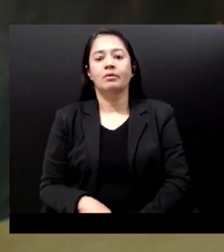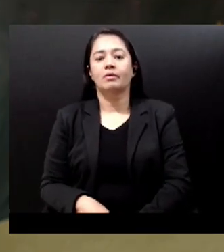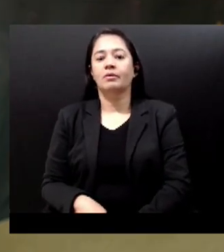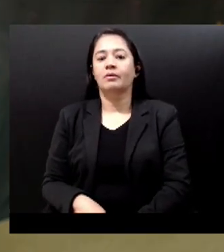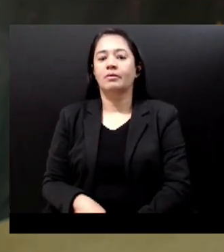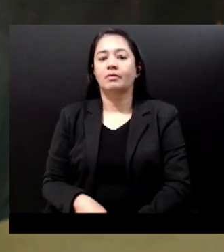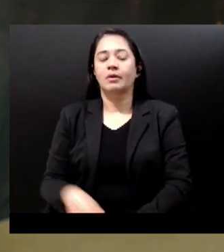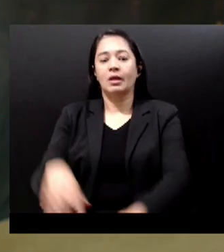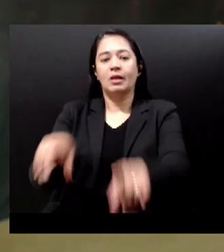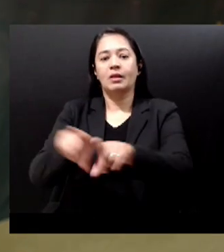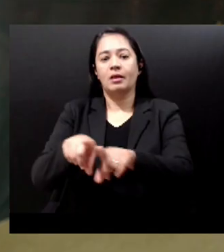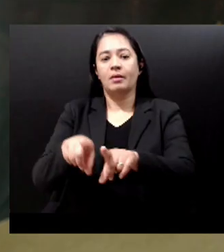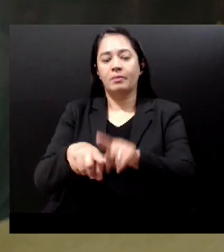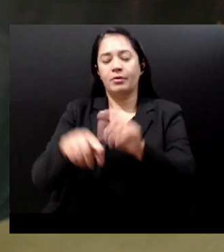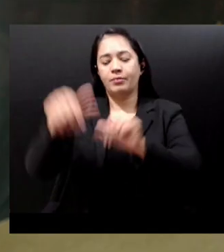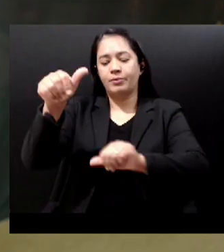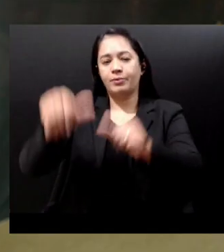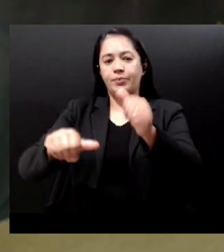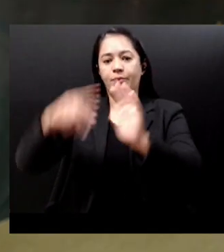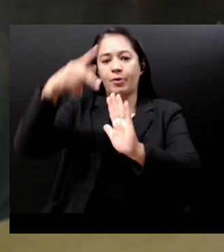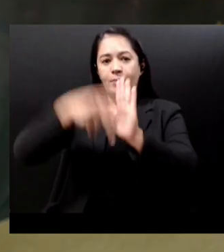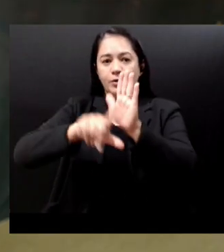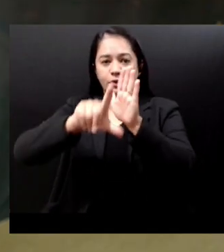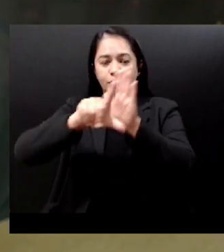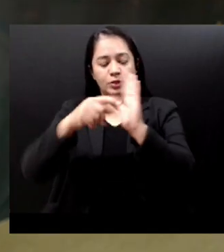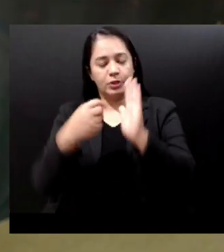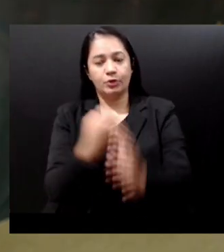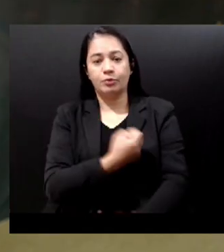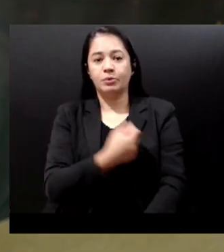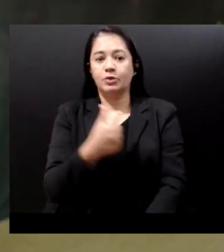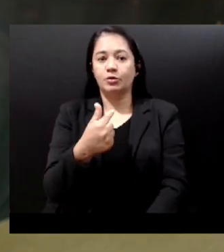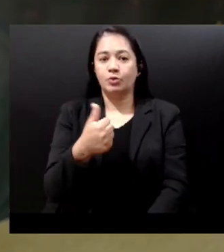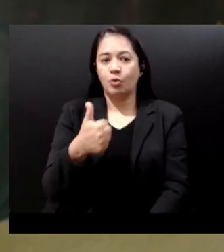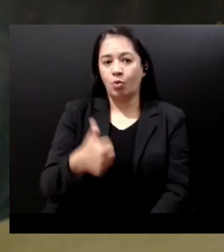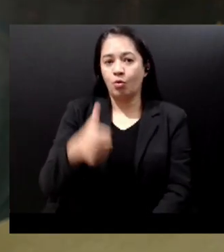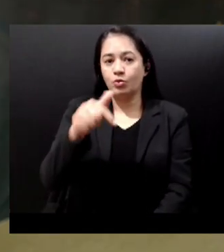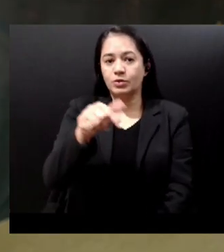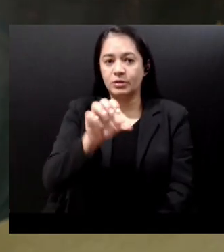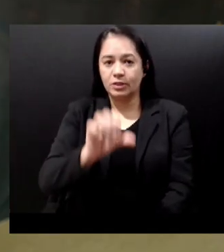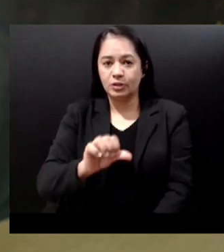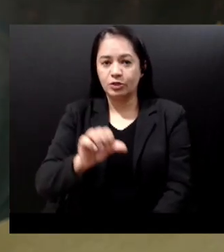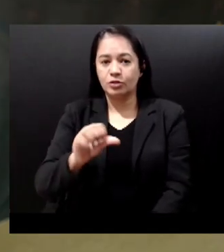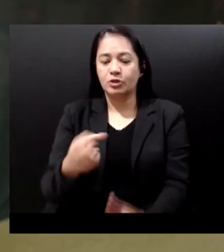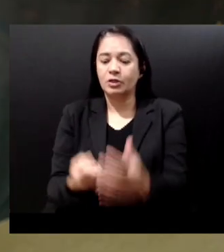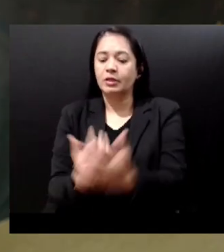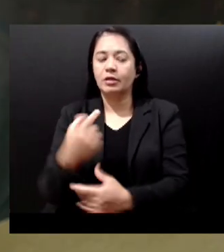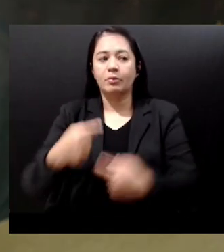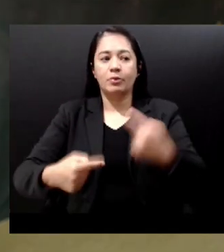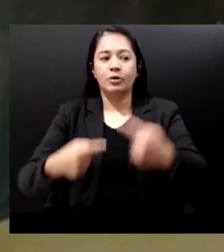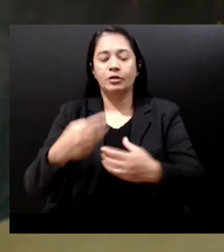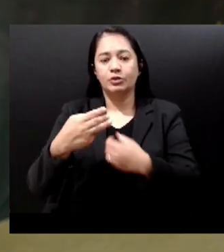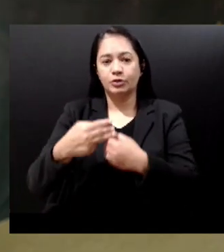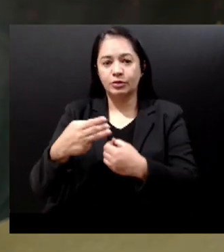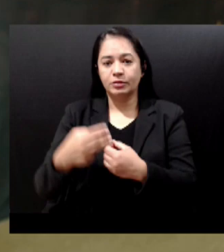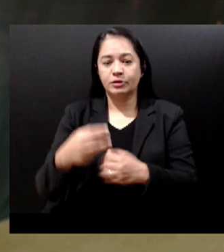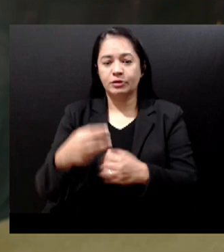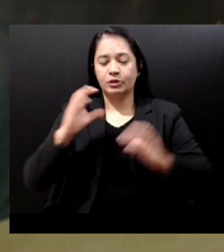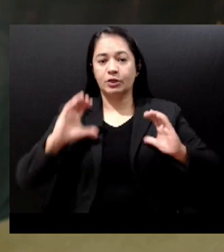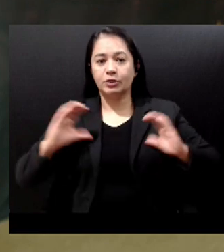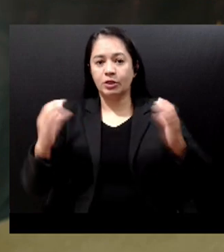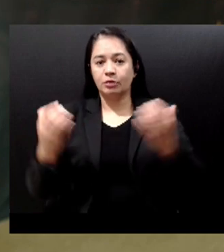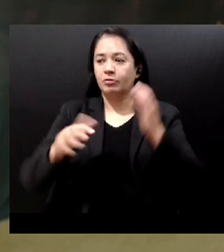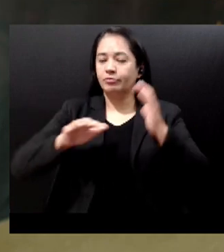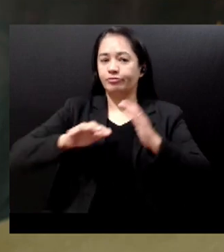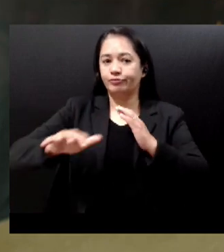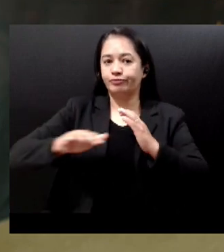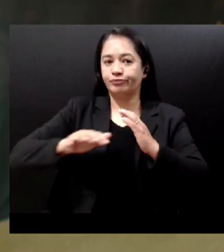ordinária 179 de 2023, que cria diretrizes da política municipal da comunidade hip hop. Esse projeto